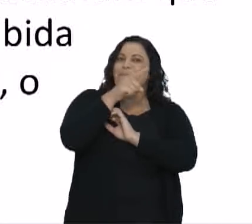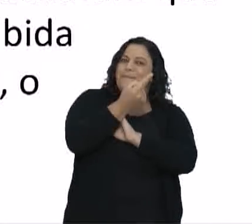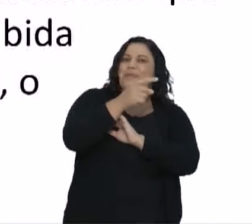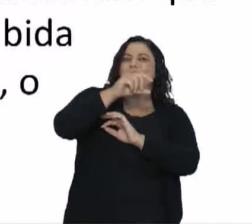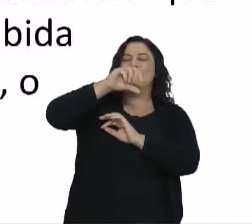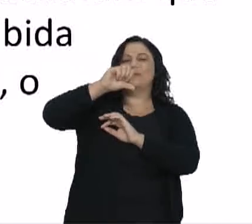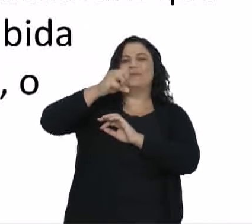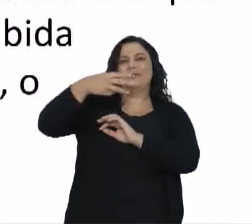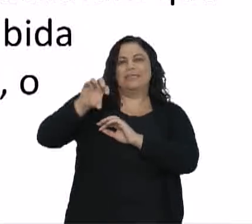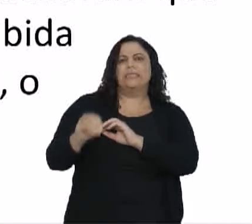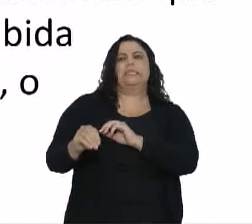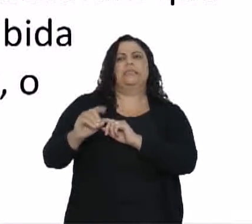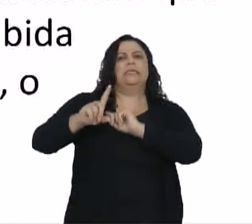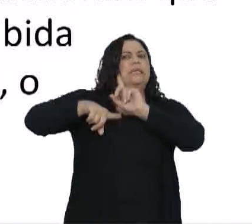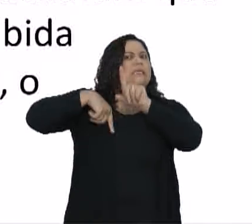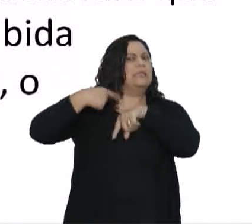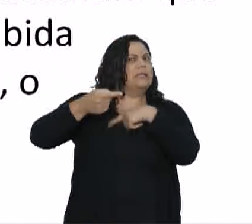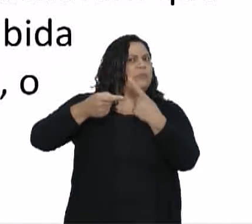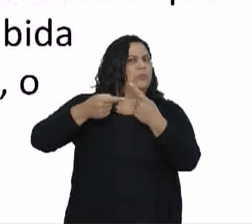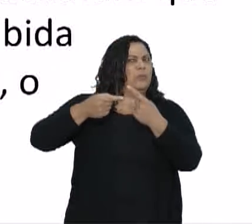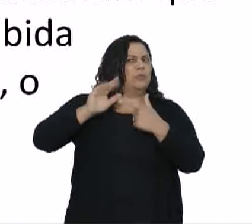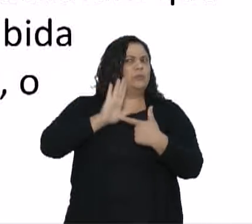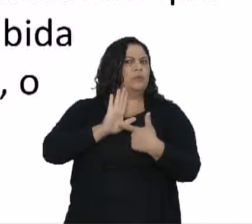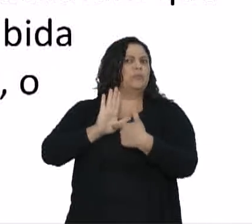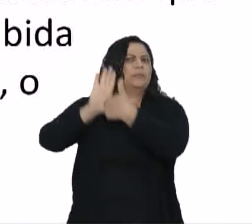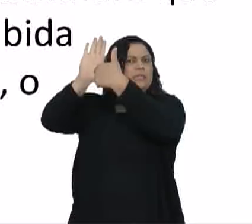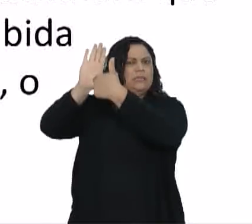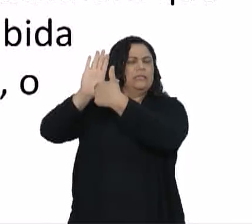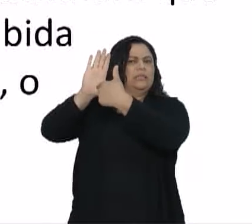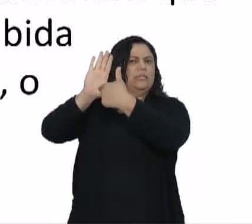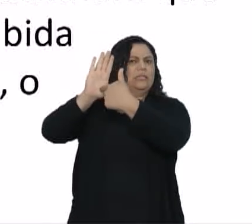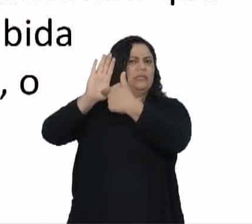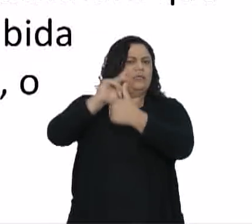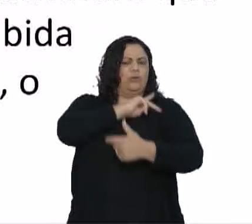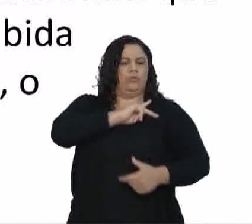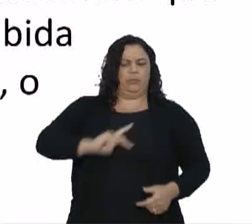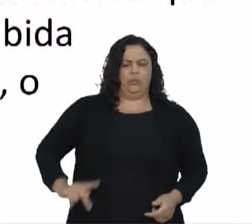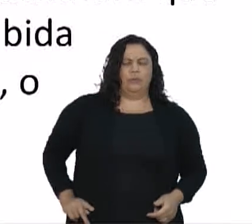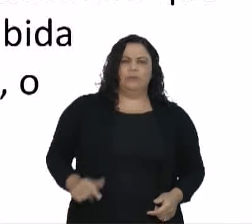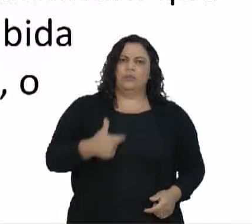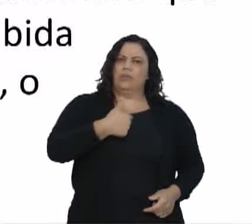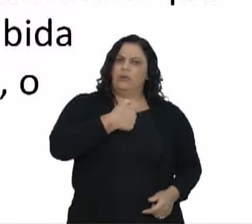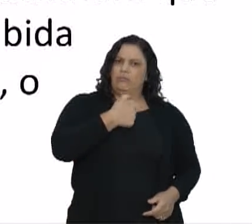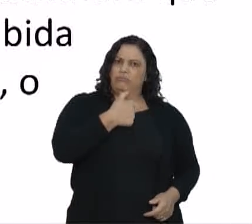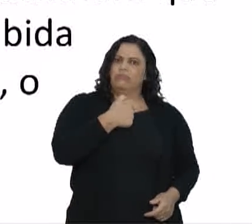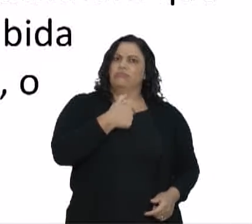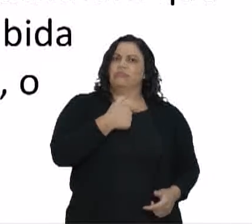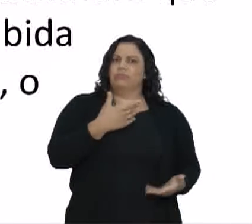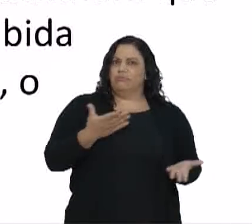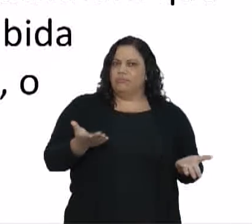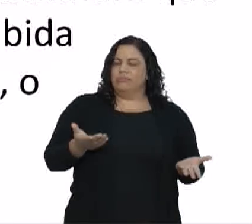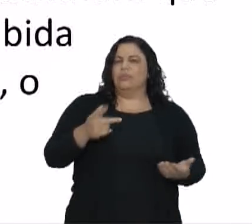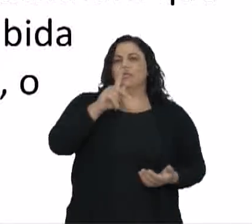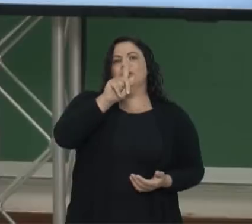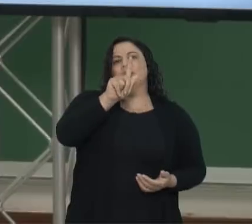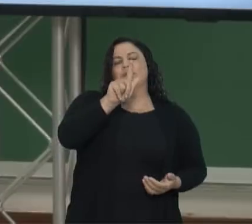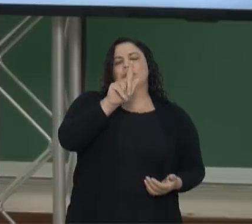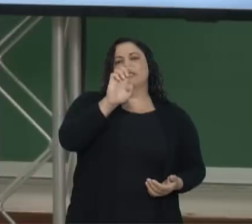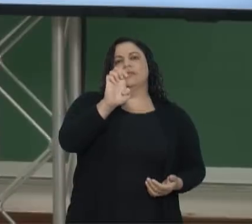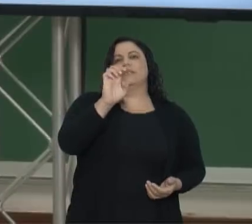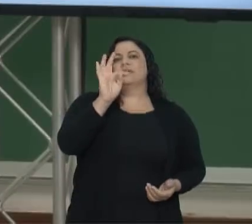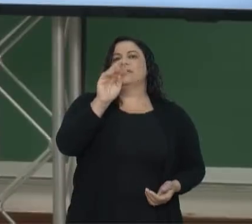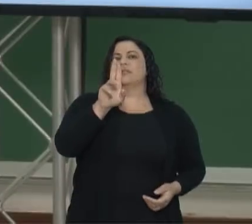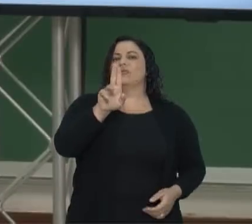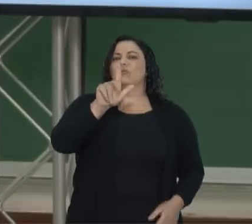lá, Getúlio Vargas. Quem fez essa apresentação foi o mestre Bimba, que é uma figura muito representativa